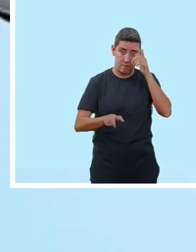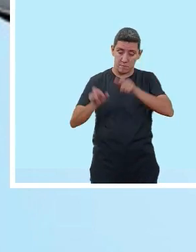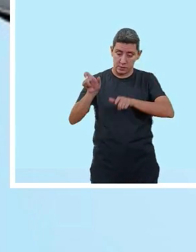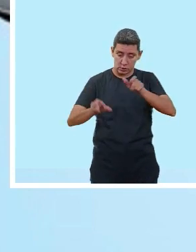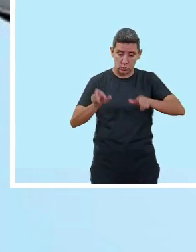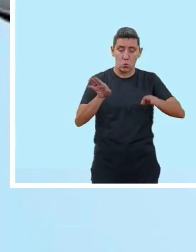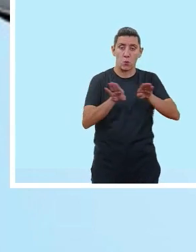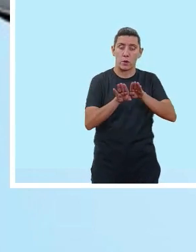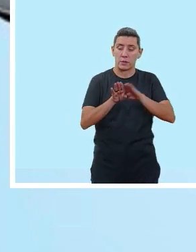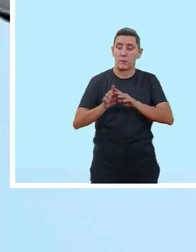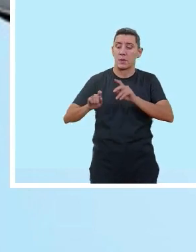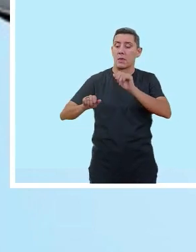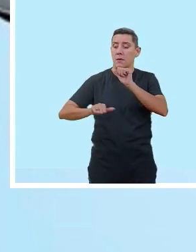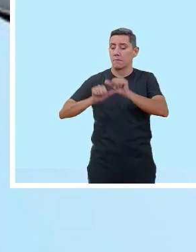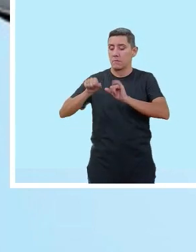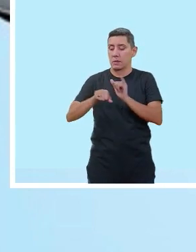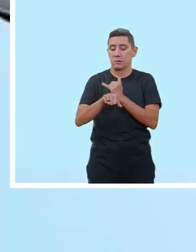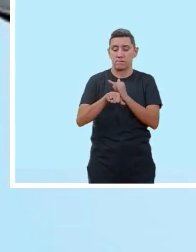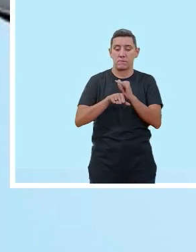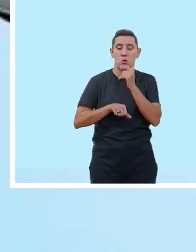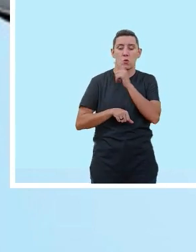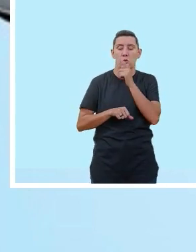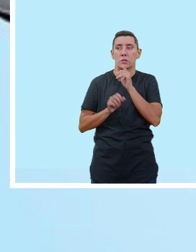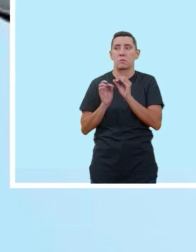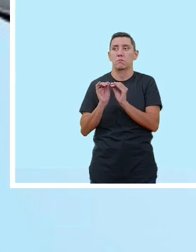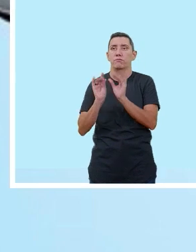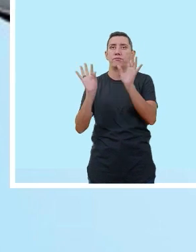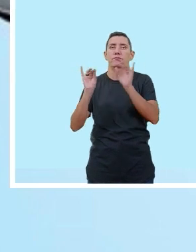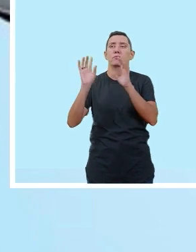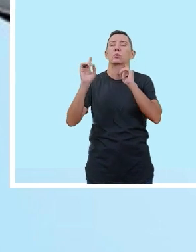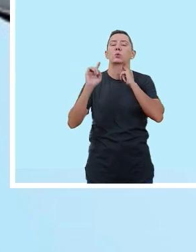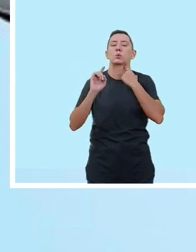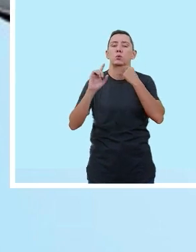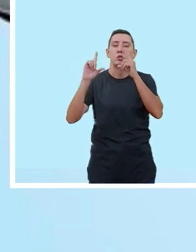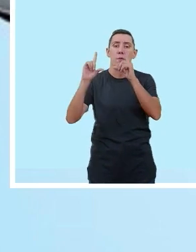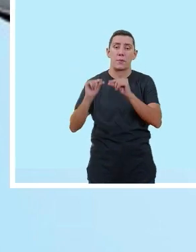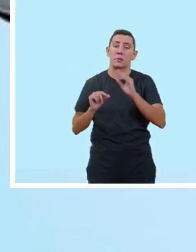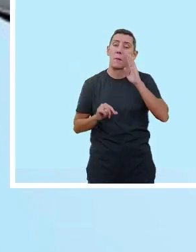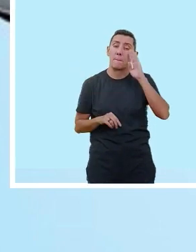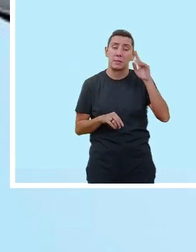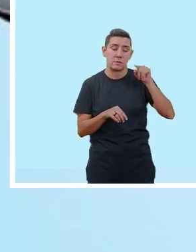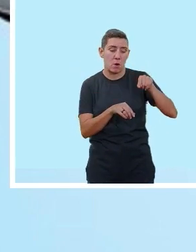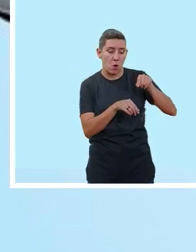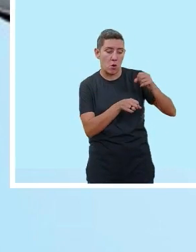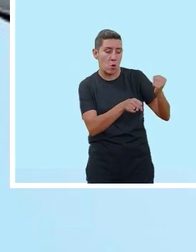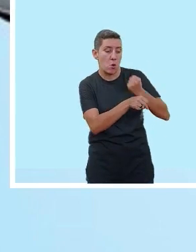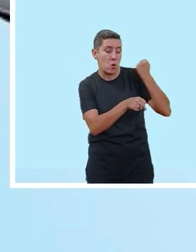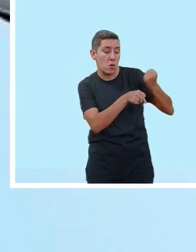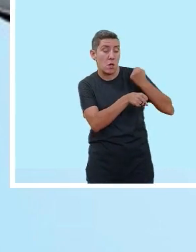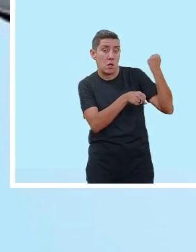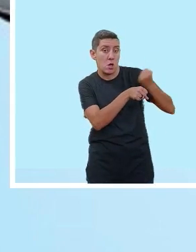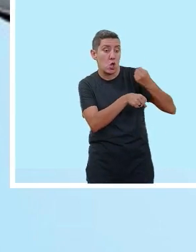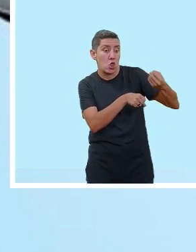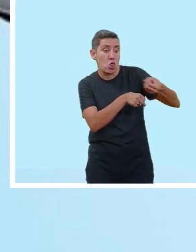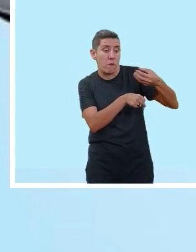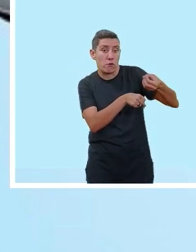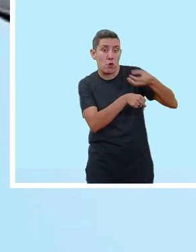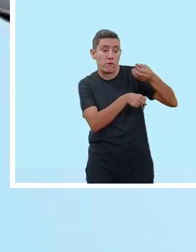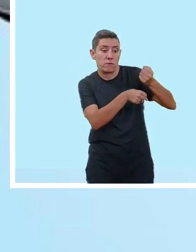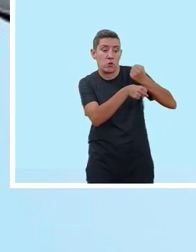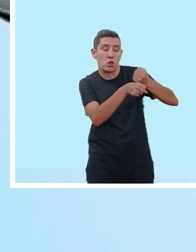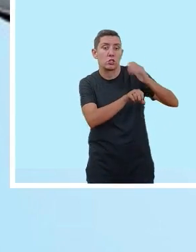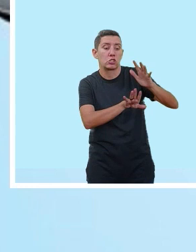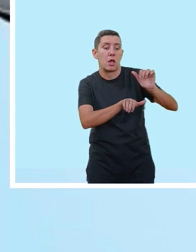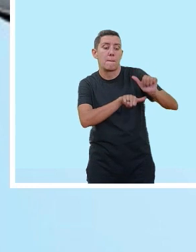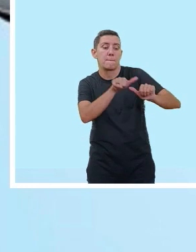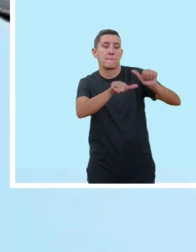em construções, como nós trabalhamos com as construções e operações para que a gente realmente atinja a questão da neutralidade